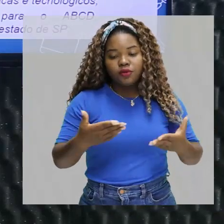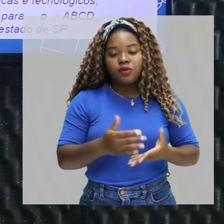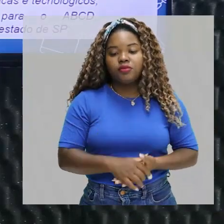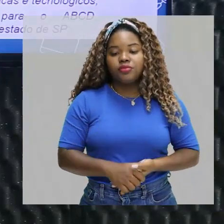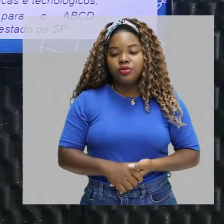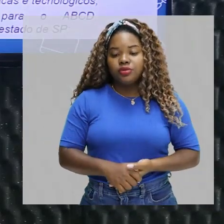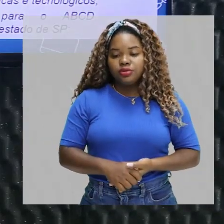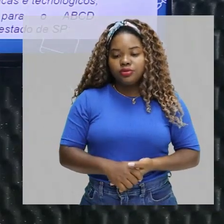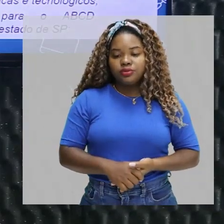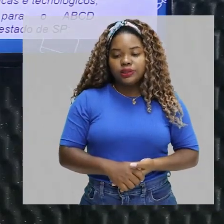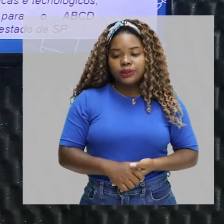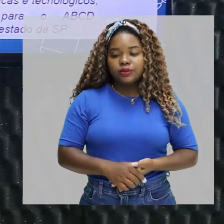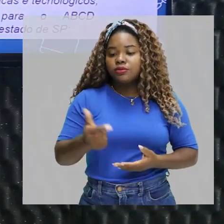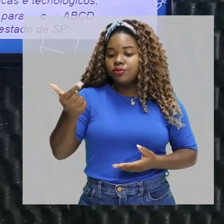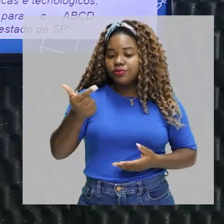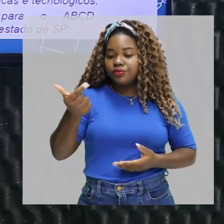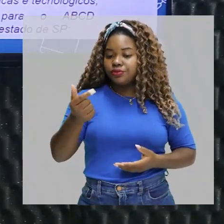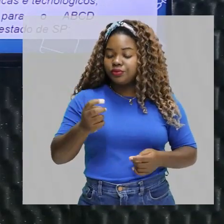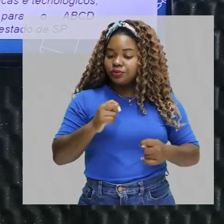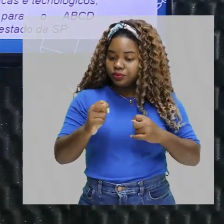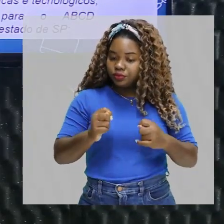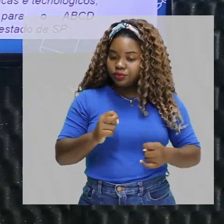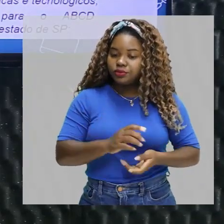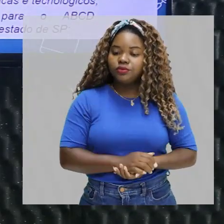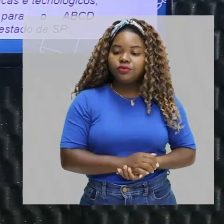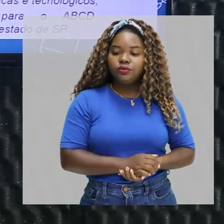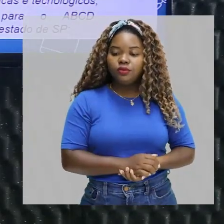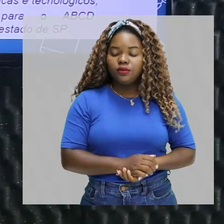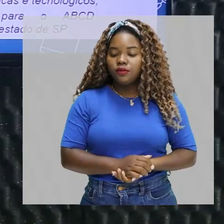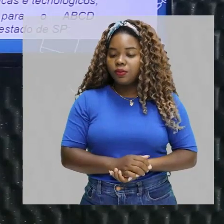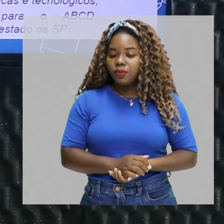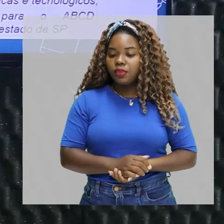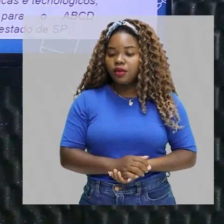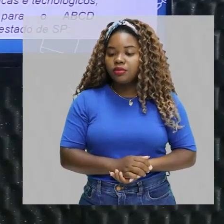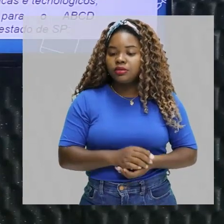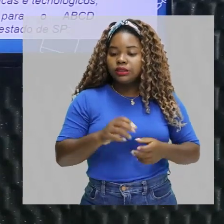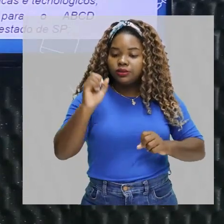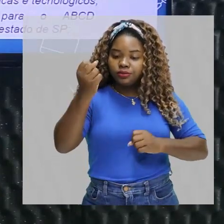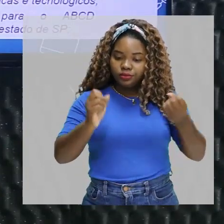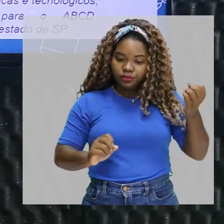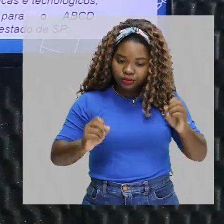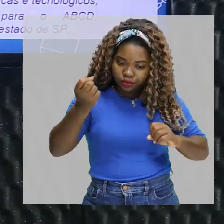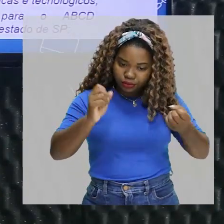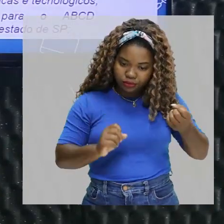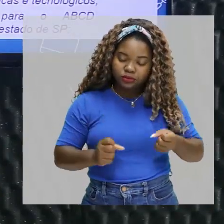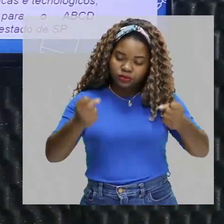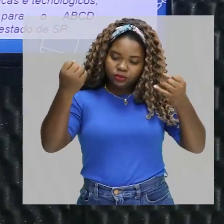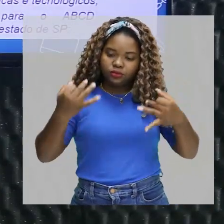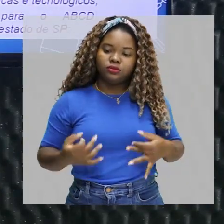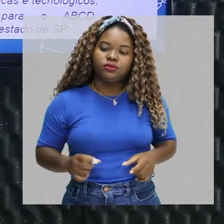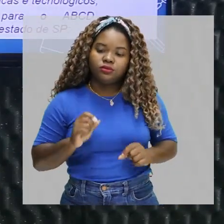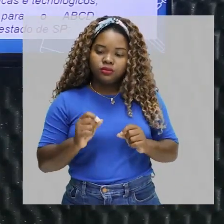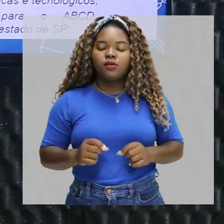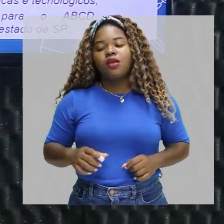bacana quando falamos de segundo setor né agora falando sobre ele as atividades industriais já te disse